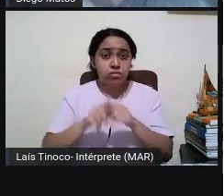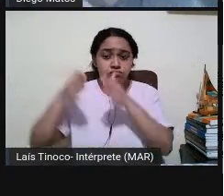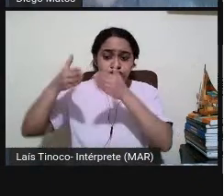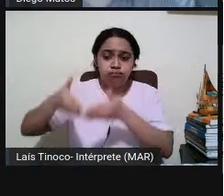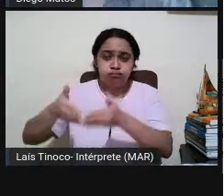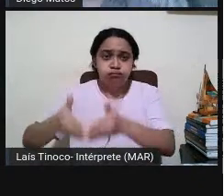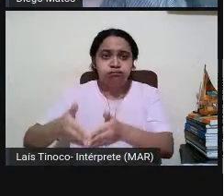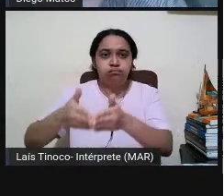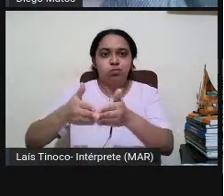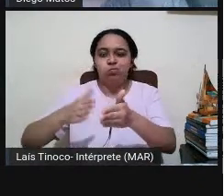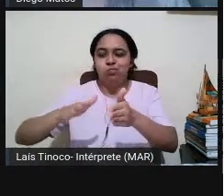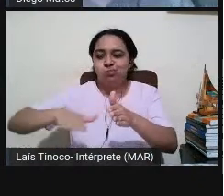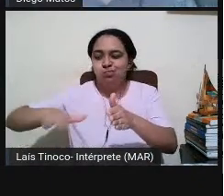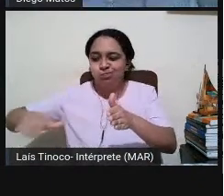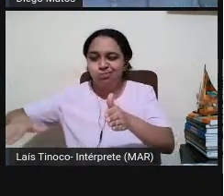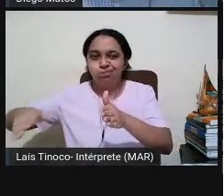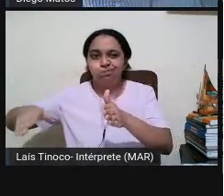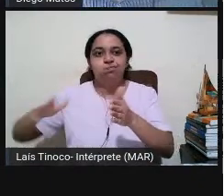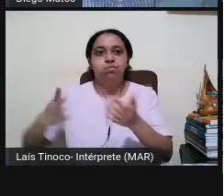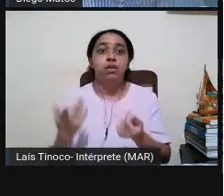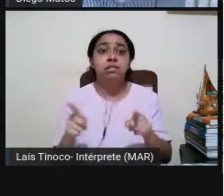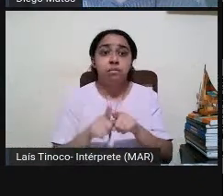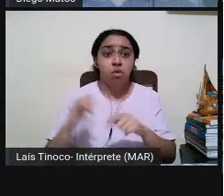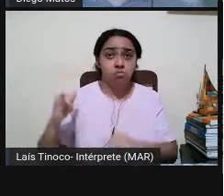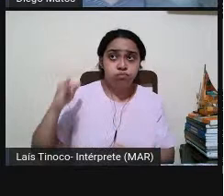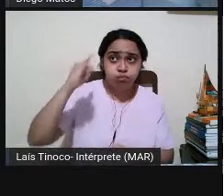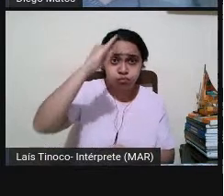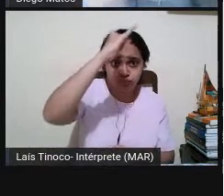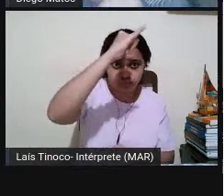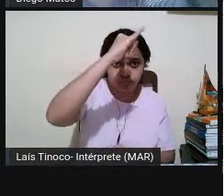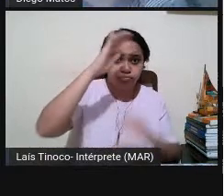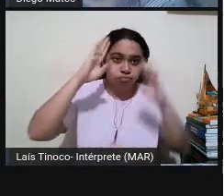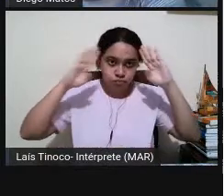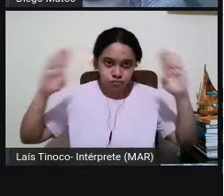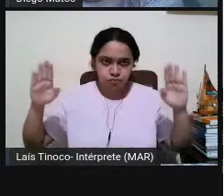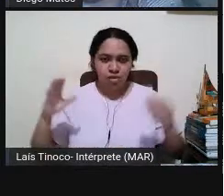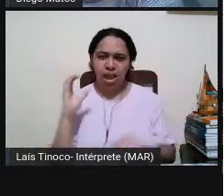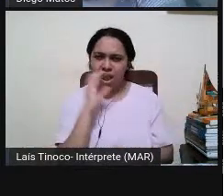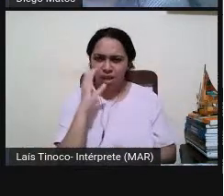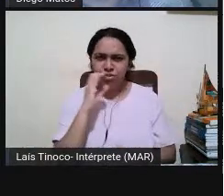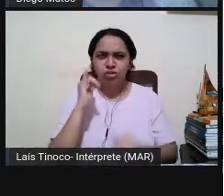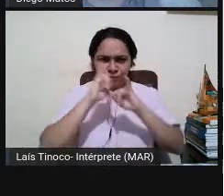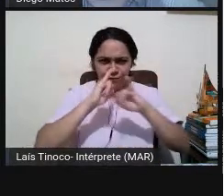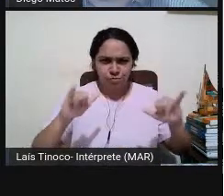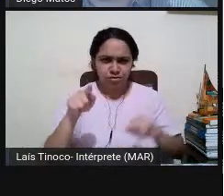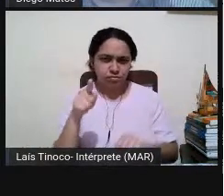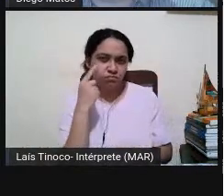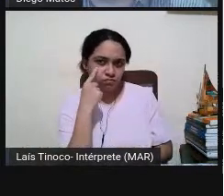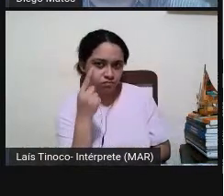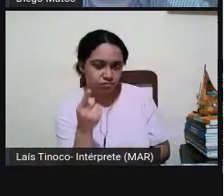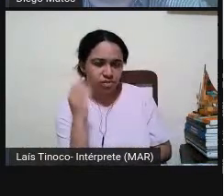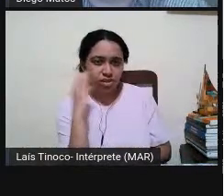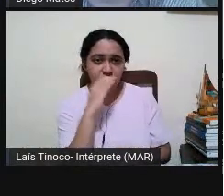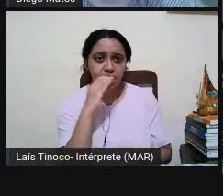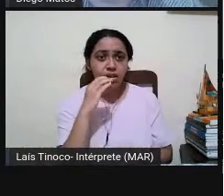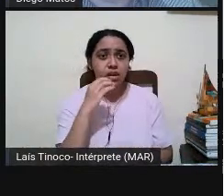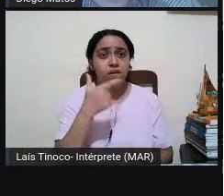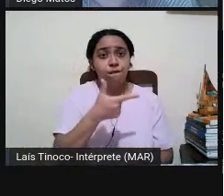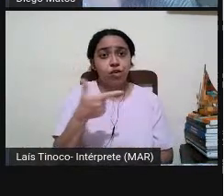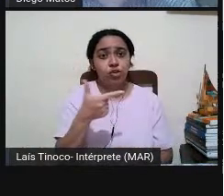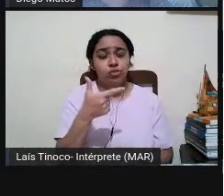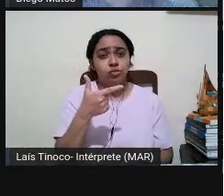e aeroportos vamos dar uma passada rapidinho uma notícia que saiu aqui 22 de Junho de